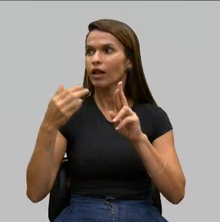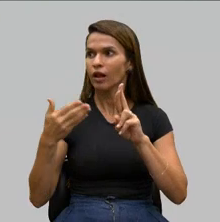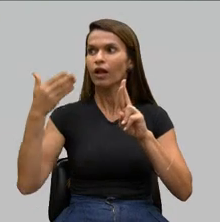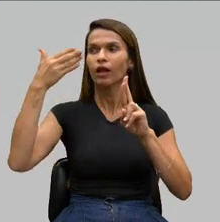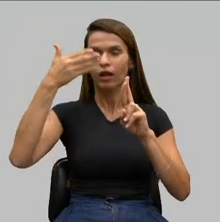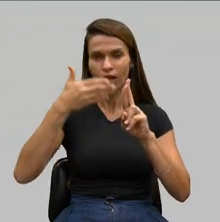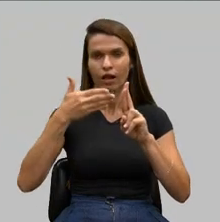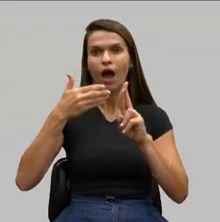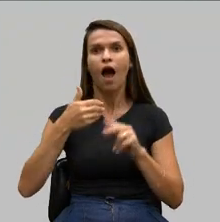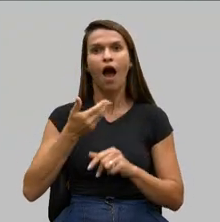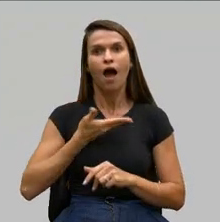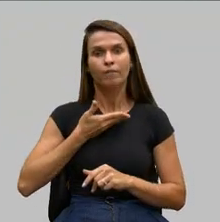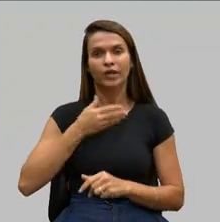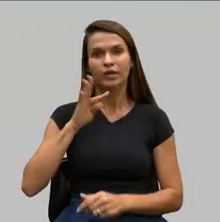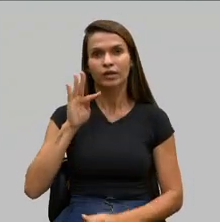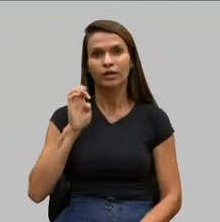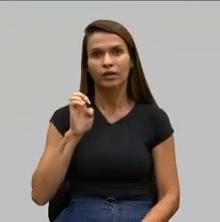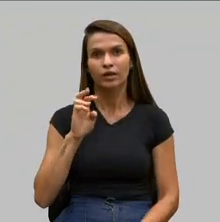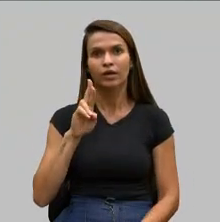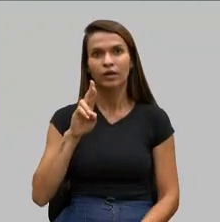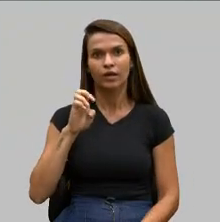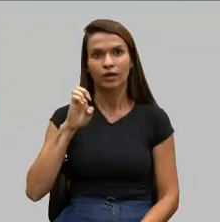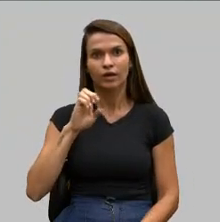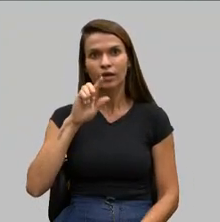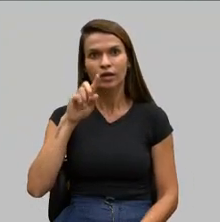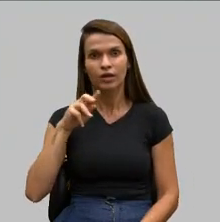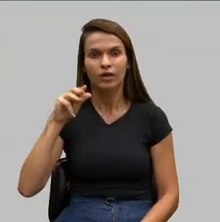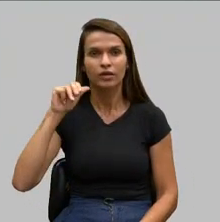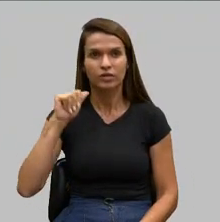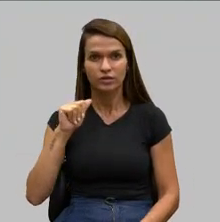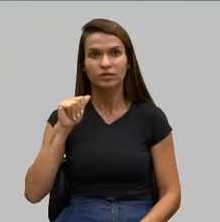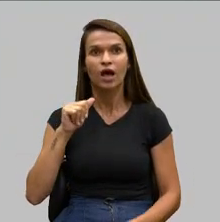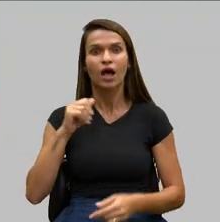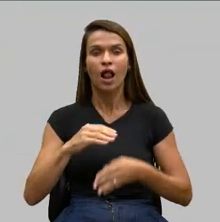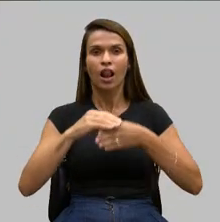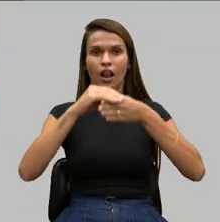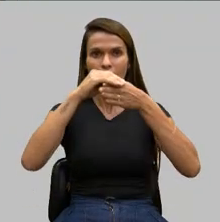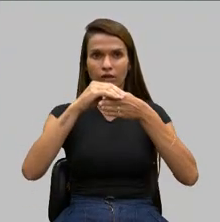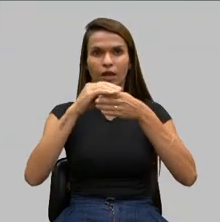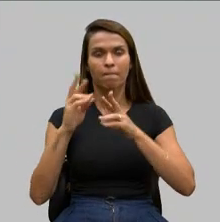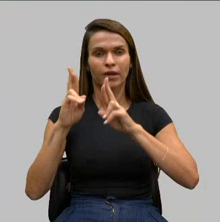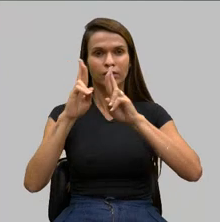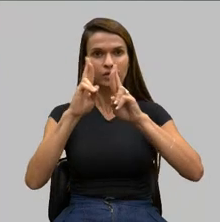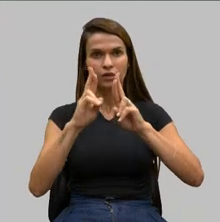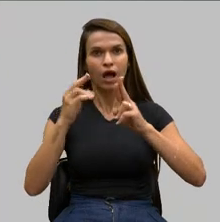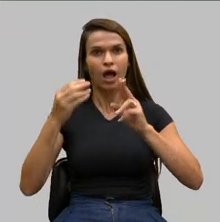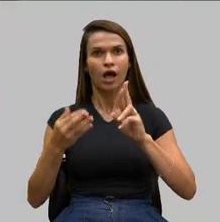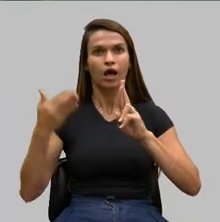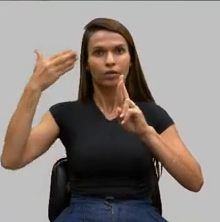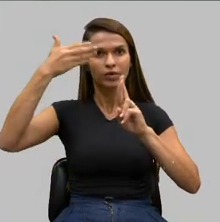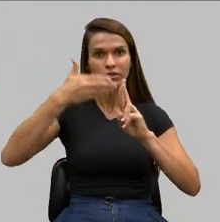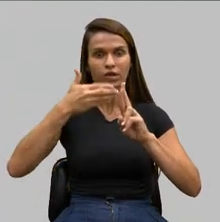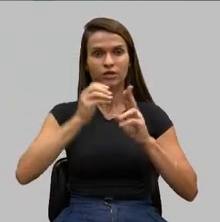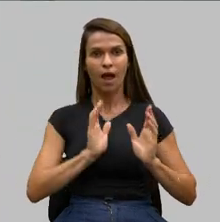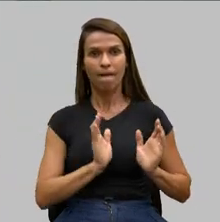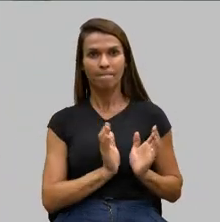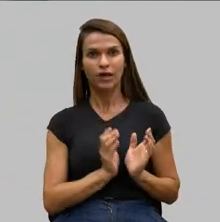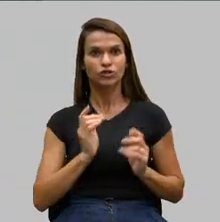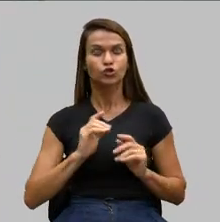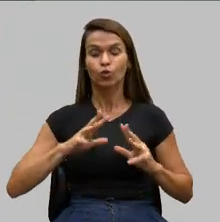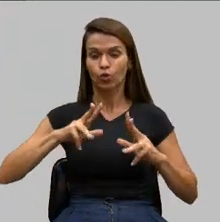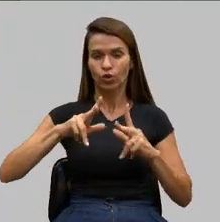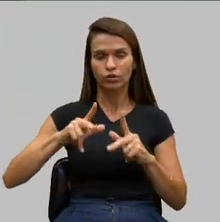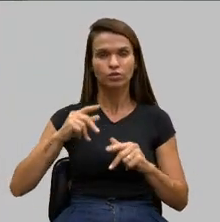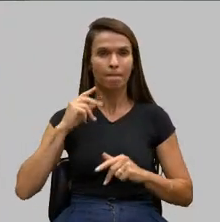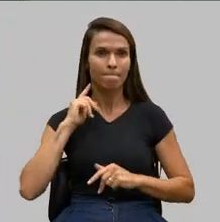Nossa amiga amiga aqui presidente da apai de Belo Horizonte que também representa todas as apais de Minas Gerais